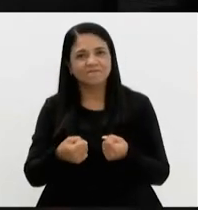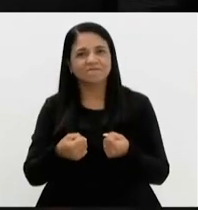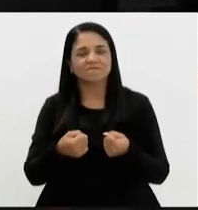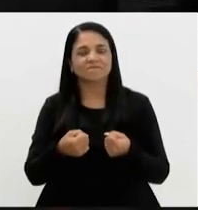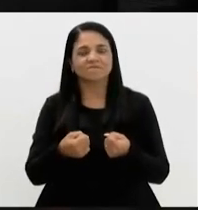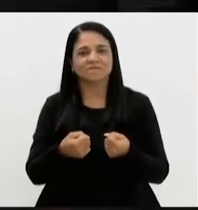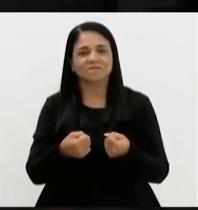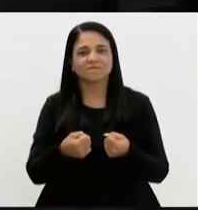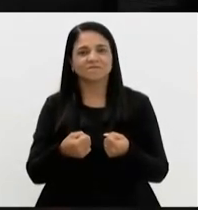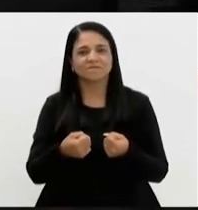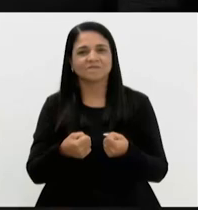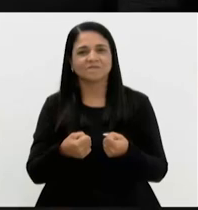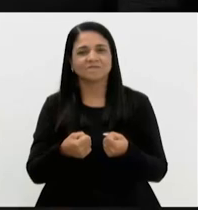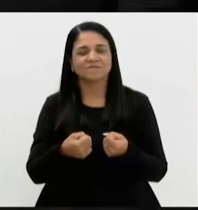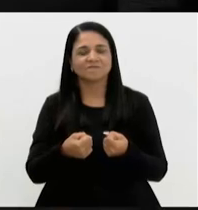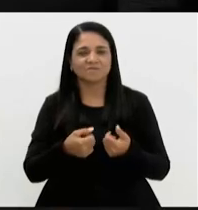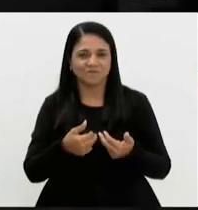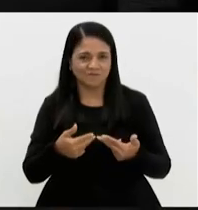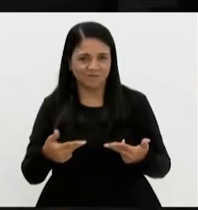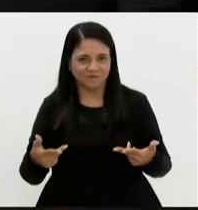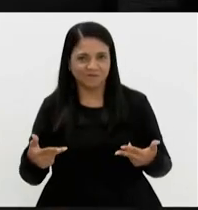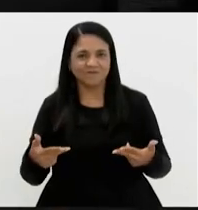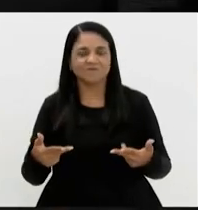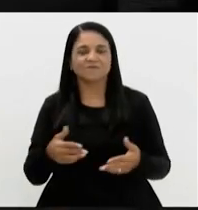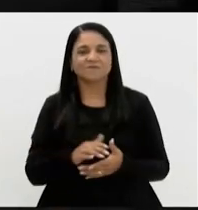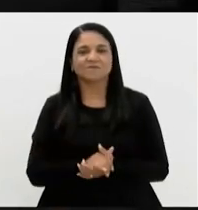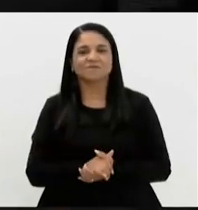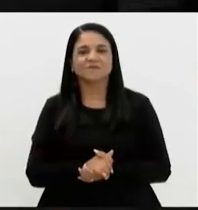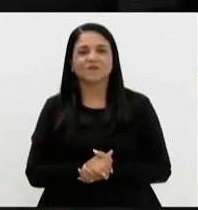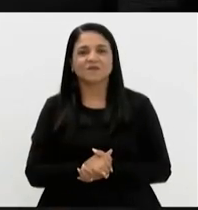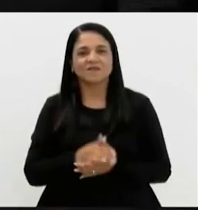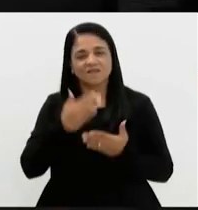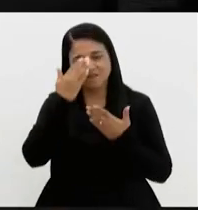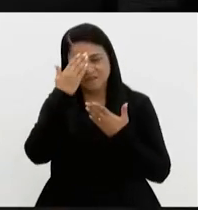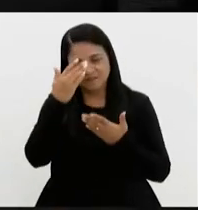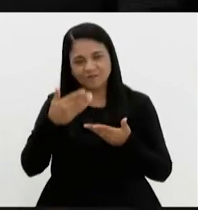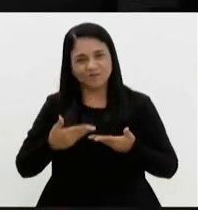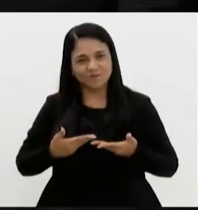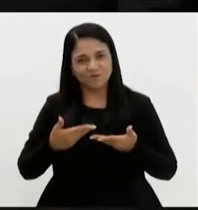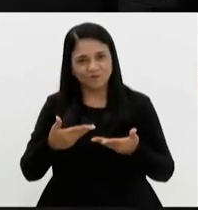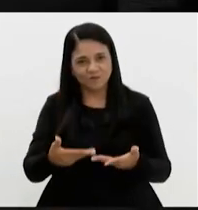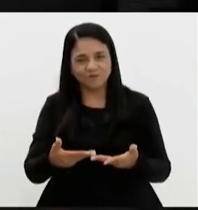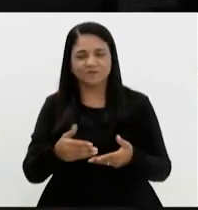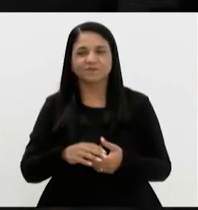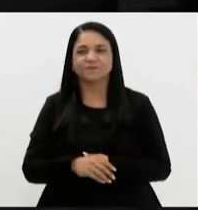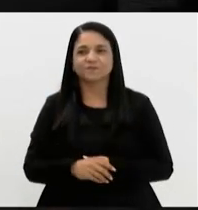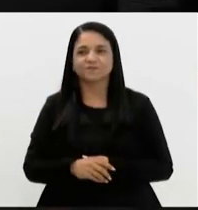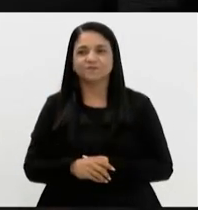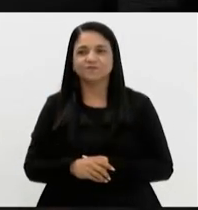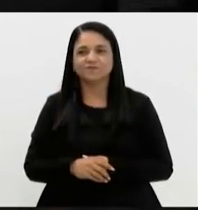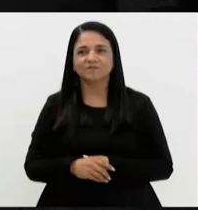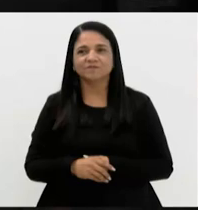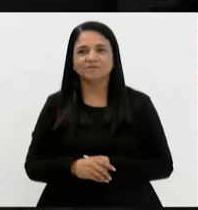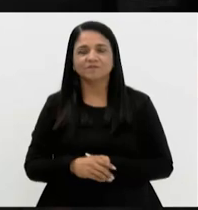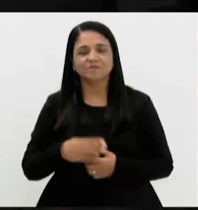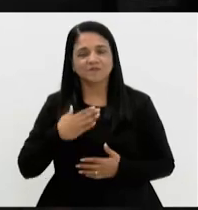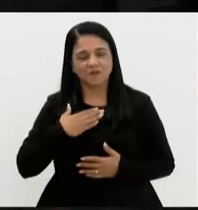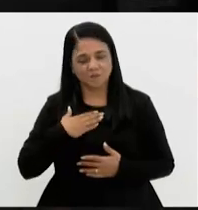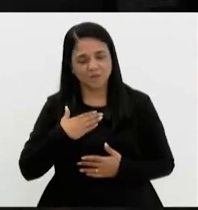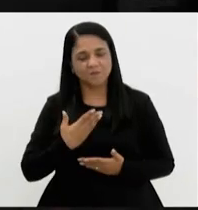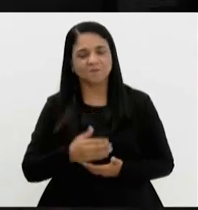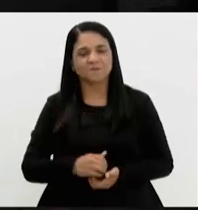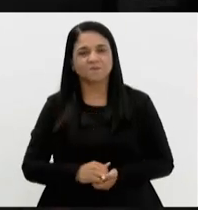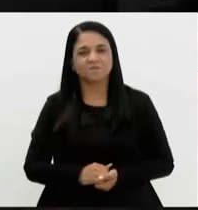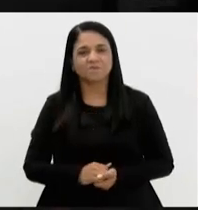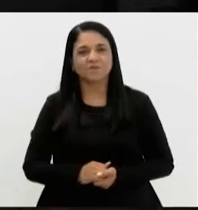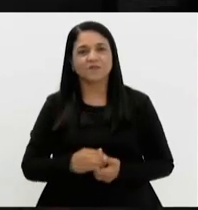ele ofertadas agradecendo também o convite eh a mim apresentar a